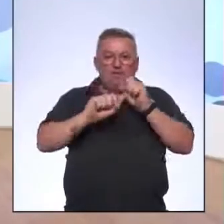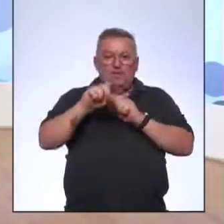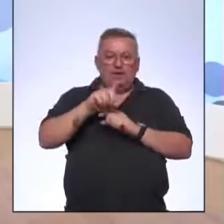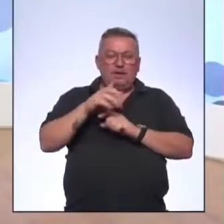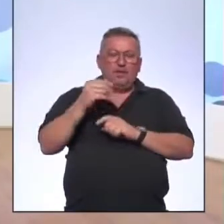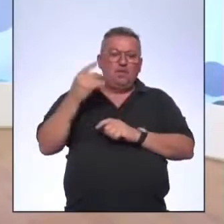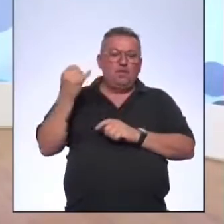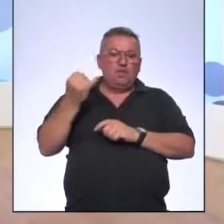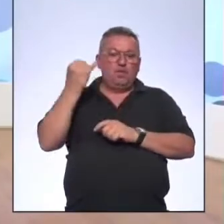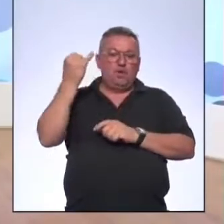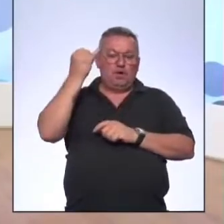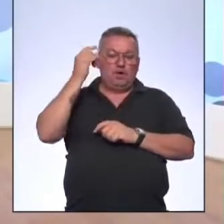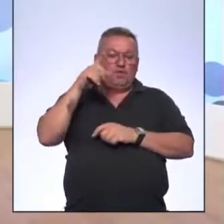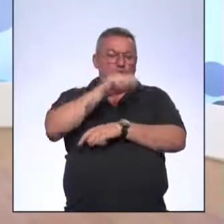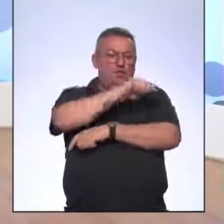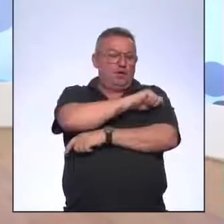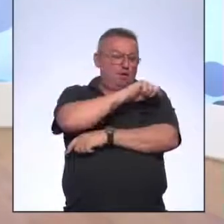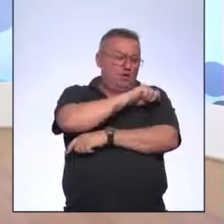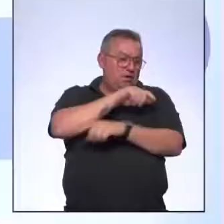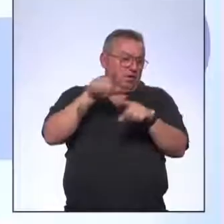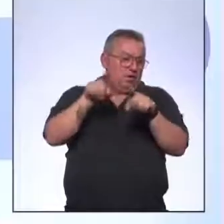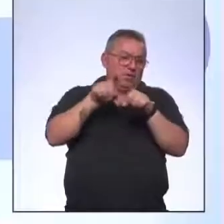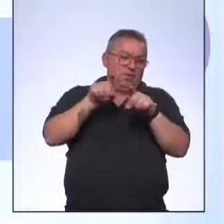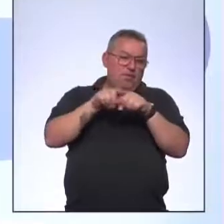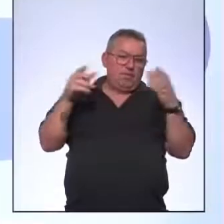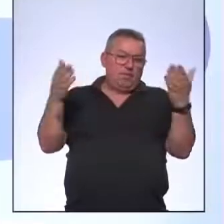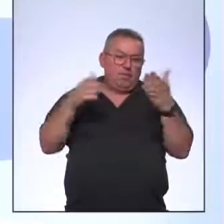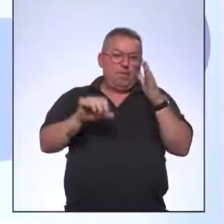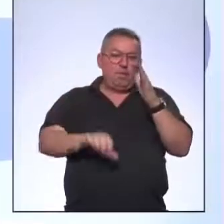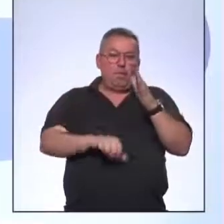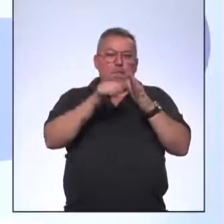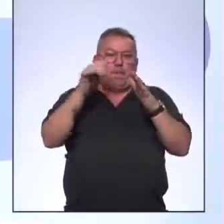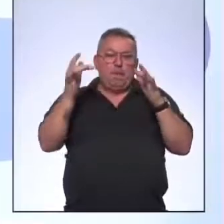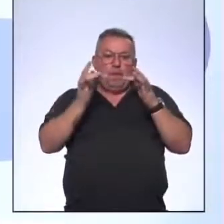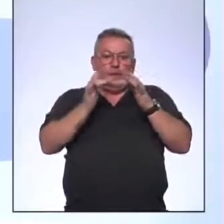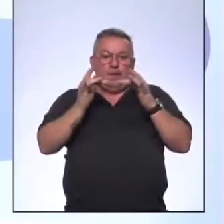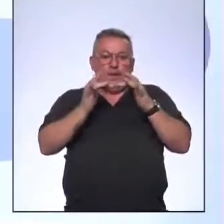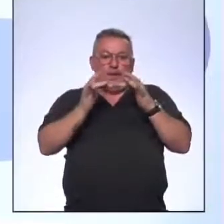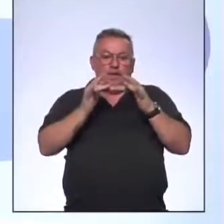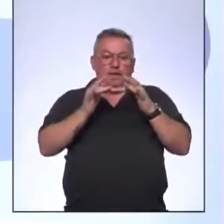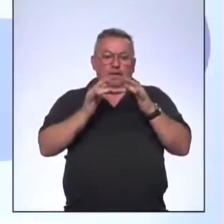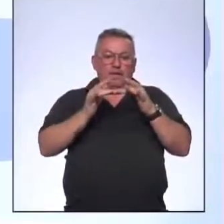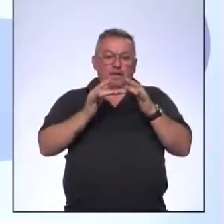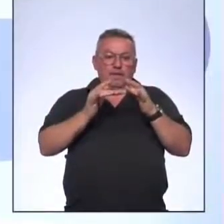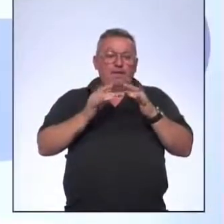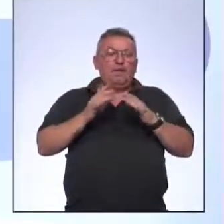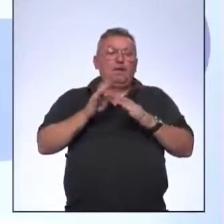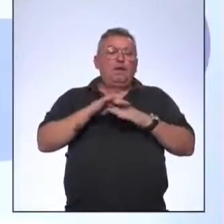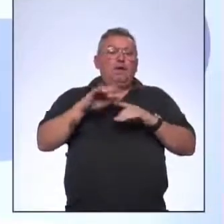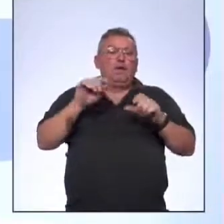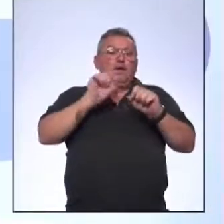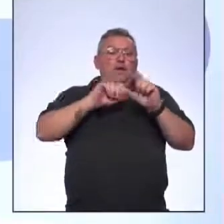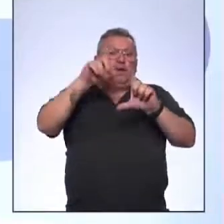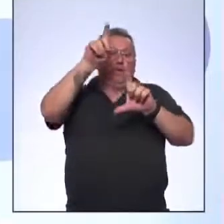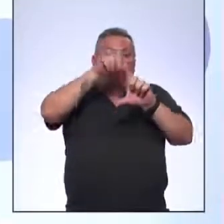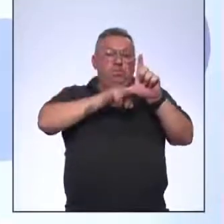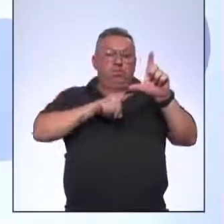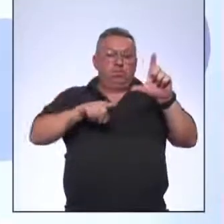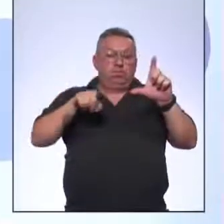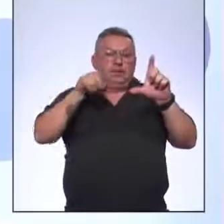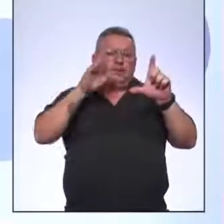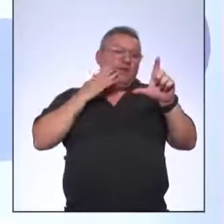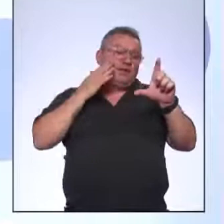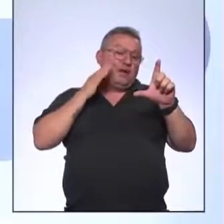fez ali é muito importante para os alunos talvez nesse primeiro contato dessa construção o plano cartesiano tenho certeza que ele já